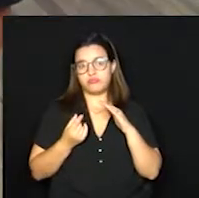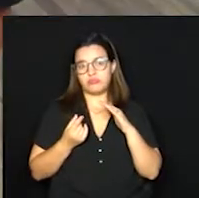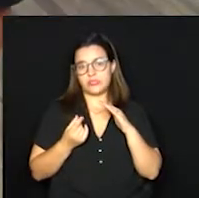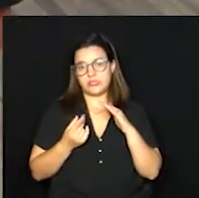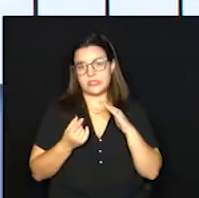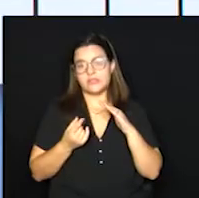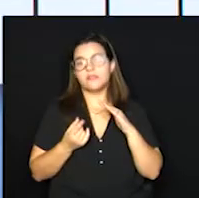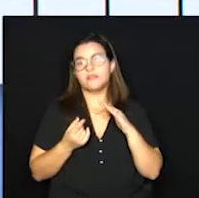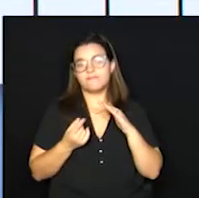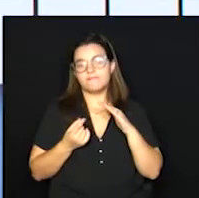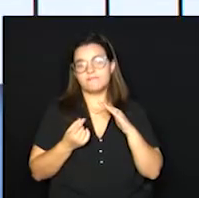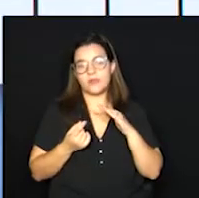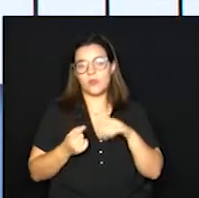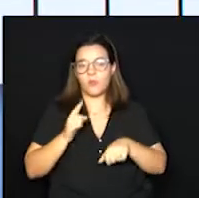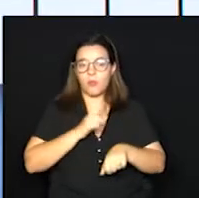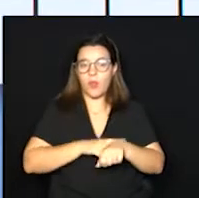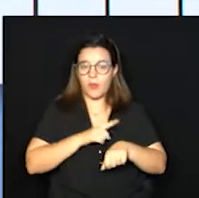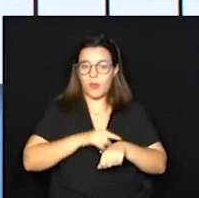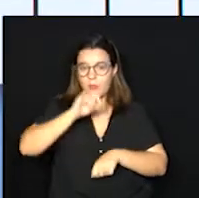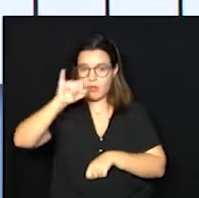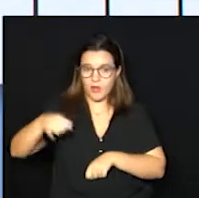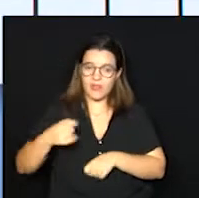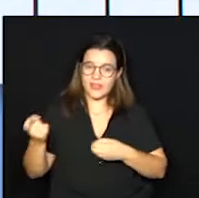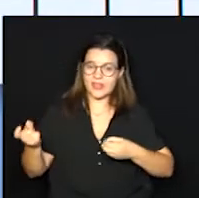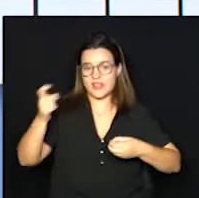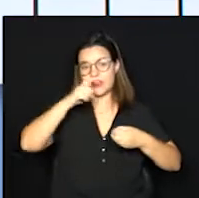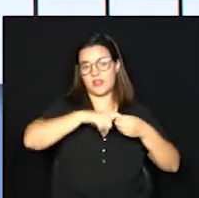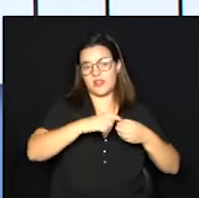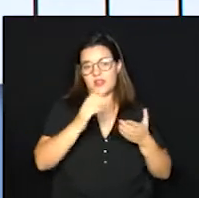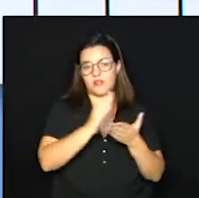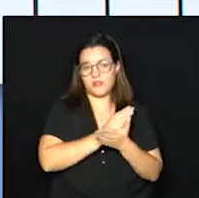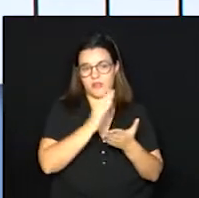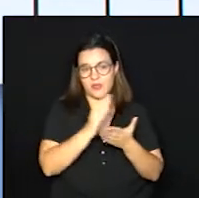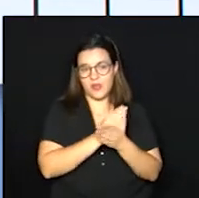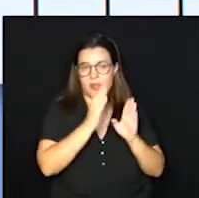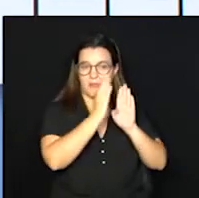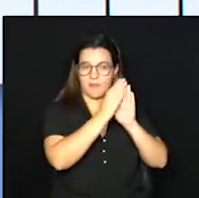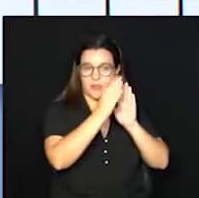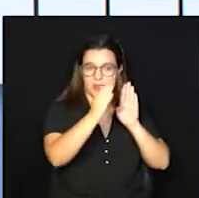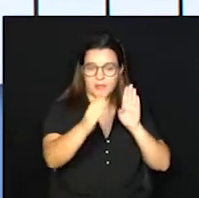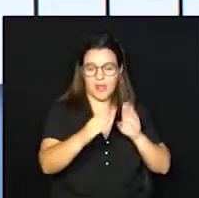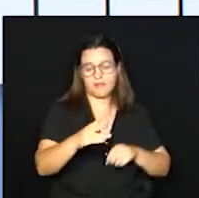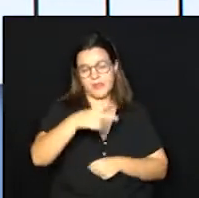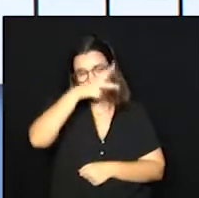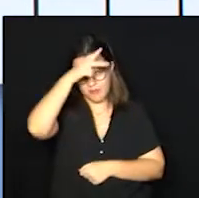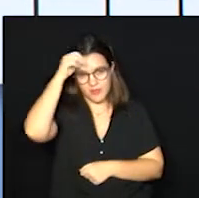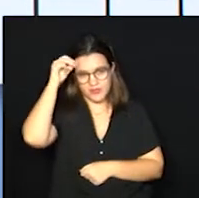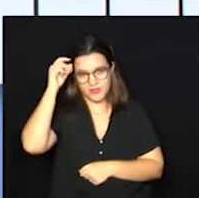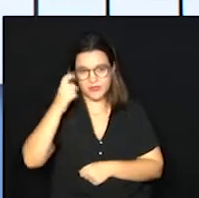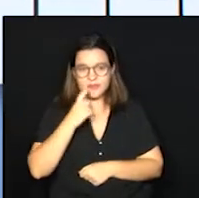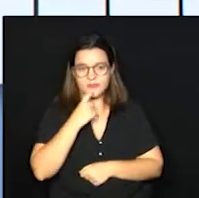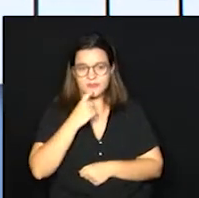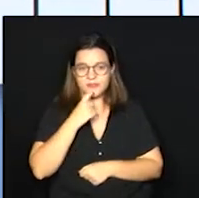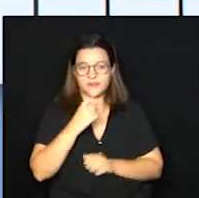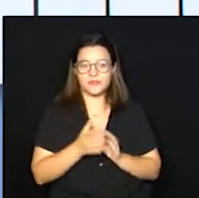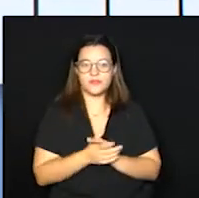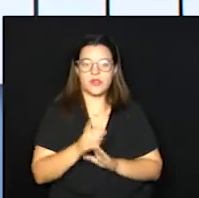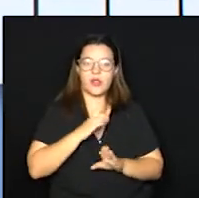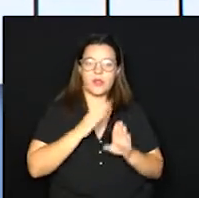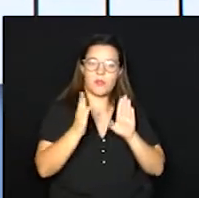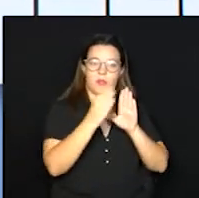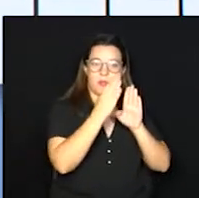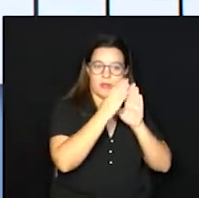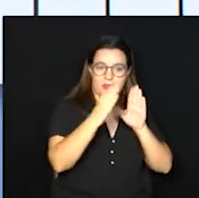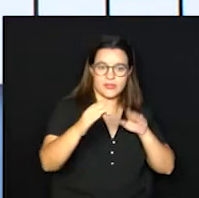esses livros. Gente, é o momento de devolver os livros agora nas bibliotecas municipais. A gente tem a Biblioteca